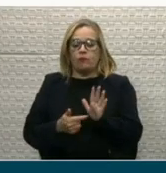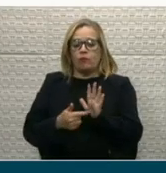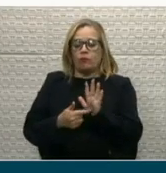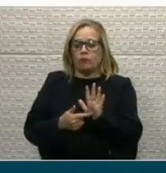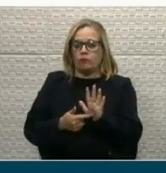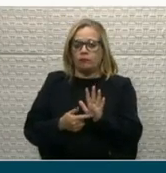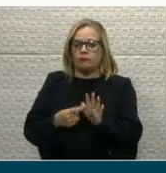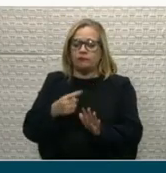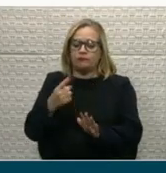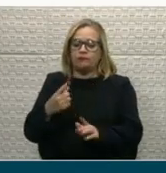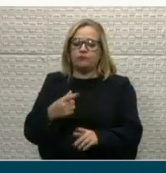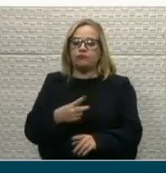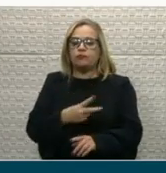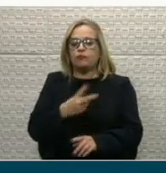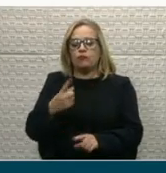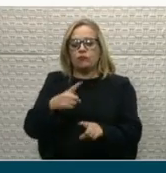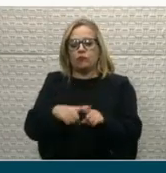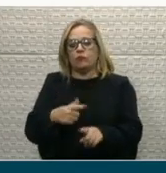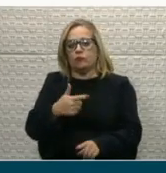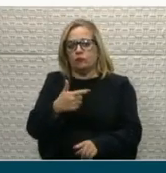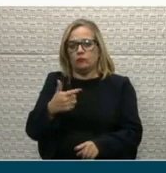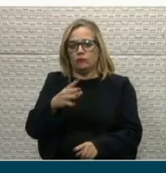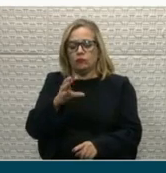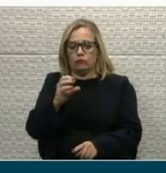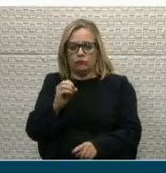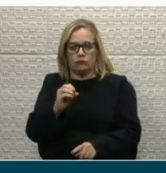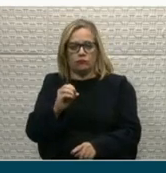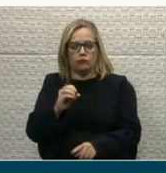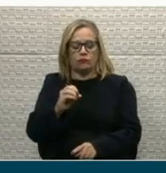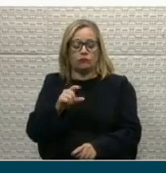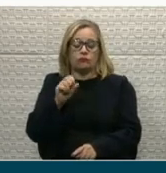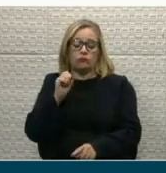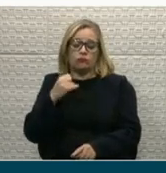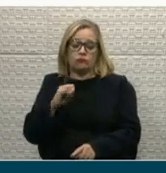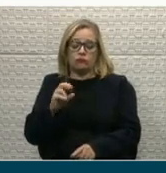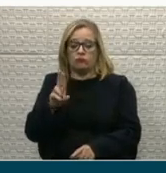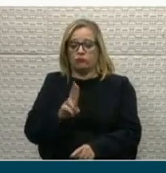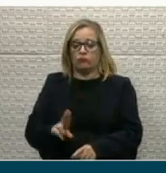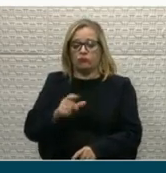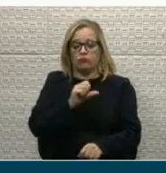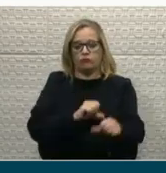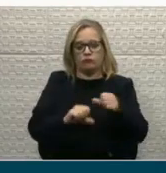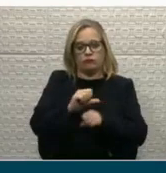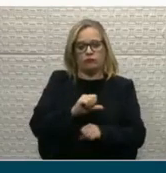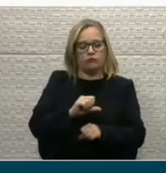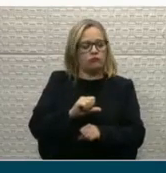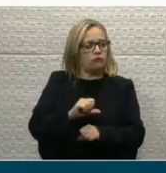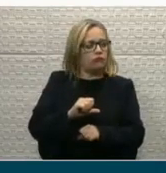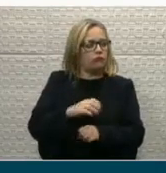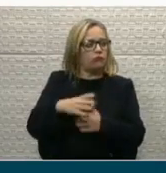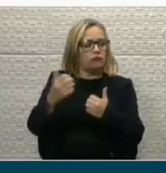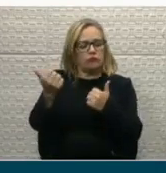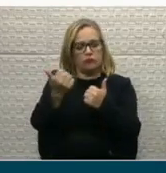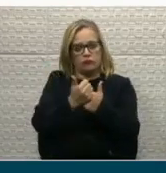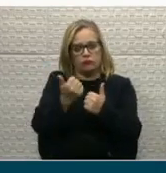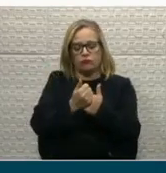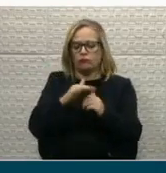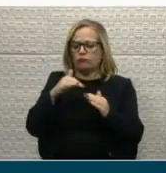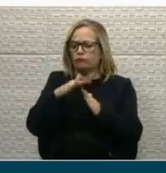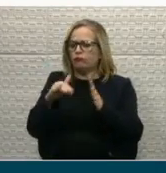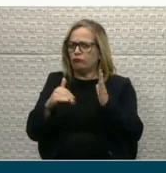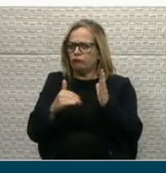0. É o vetor 2, 0. Se eu fosse aplicar a transformação, eu precisaria substituir todas